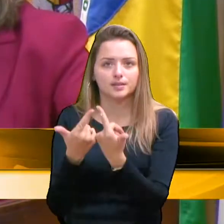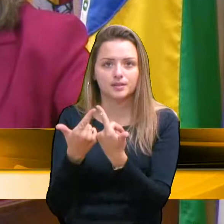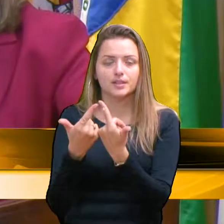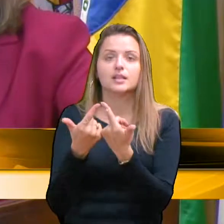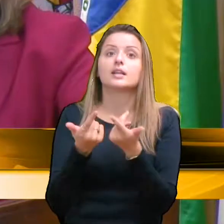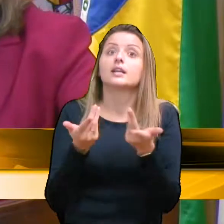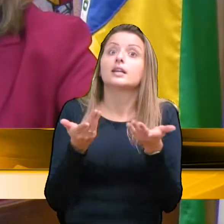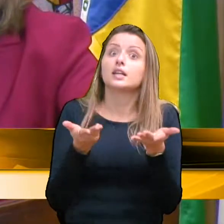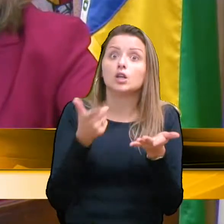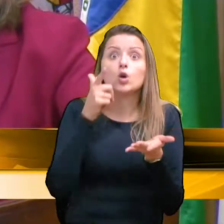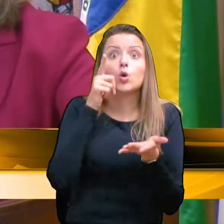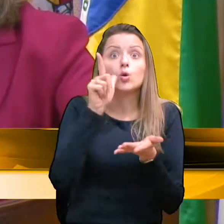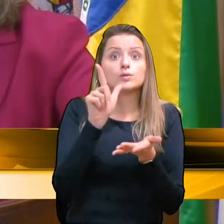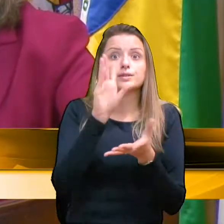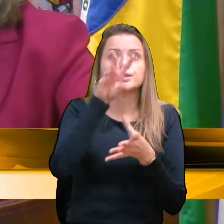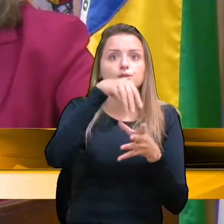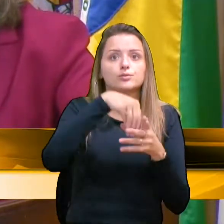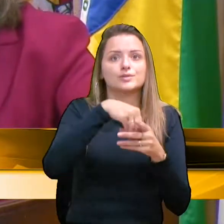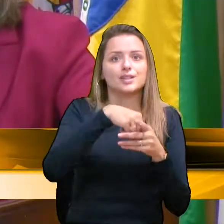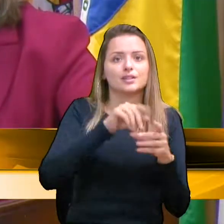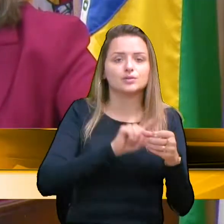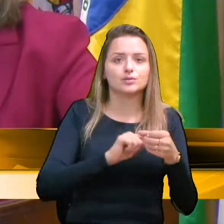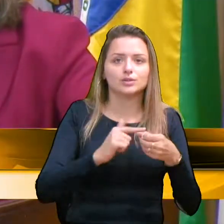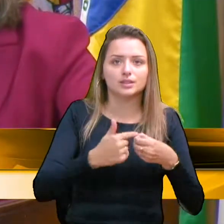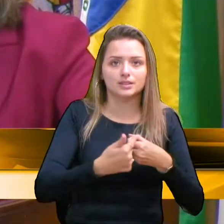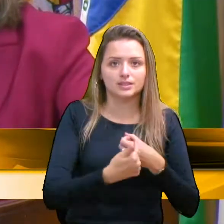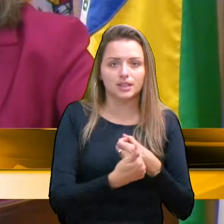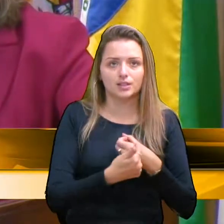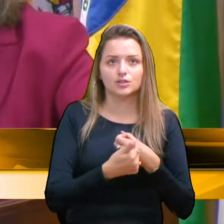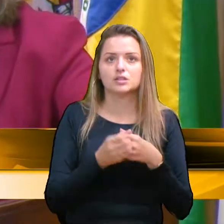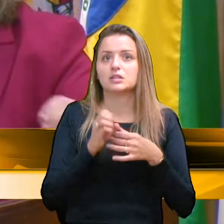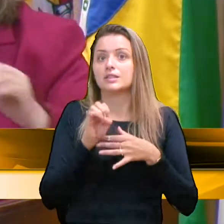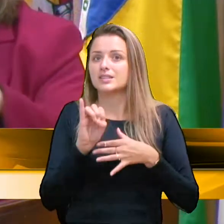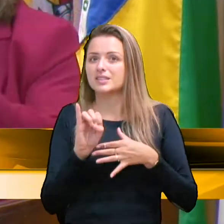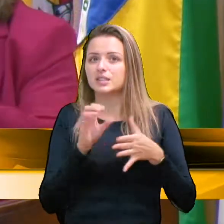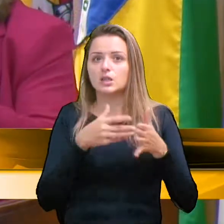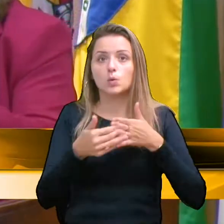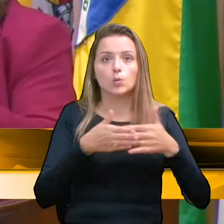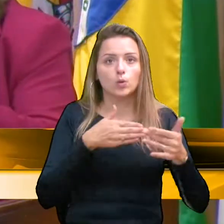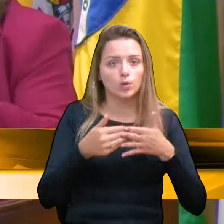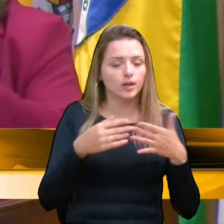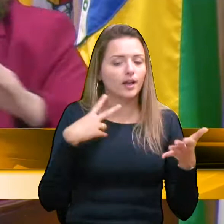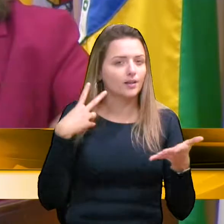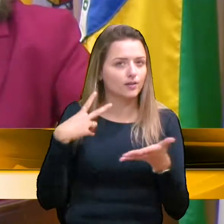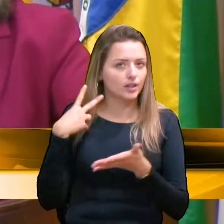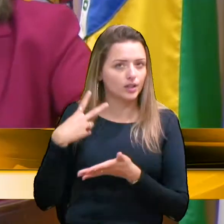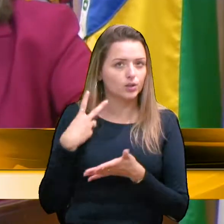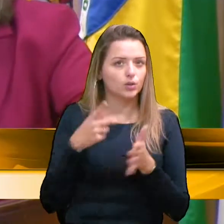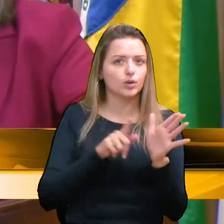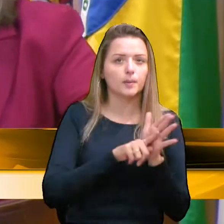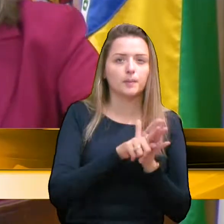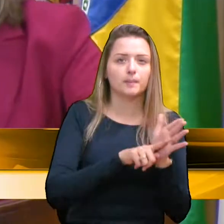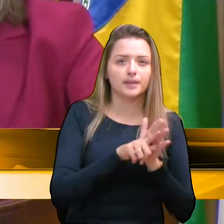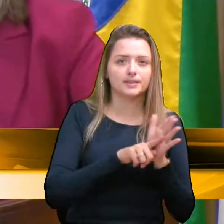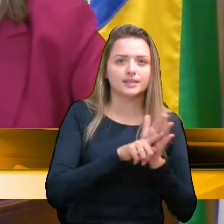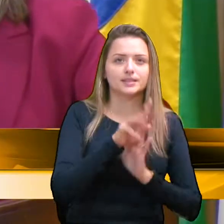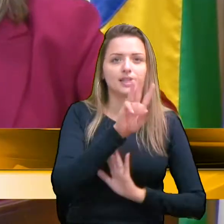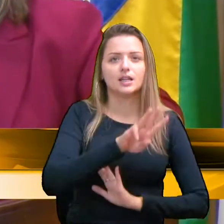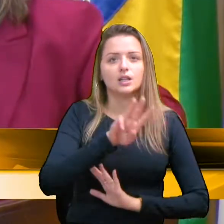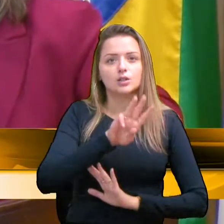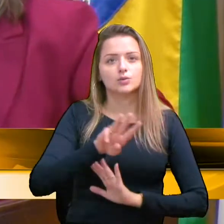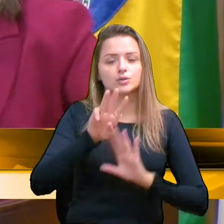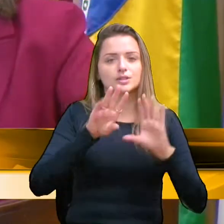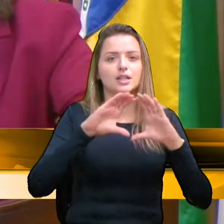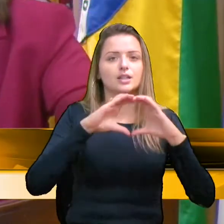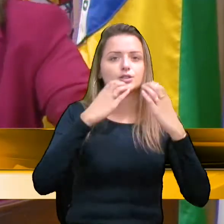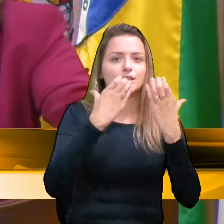e chegou aos municípios. Se qualquer par entrar no site, tanto da Câmara, como do Senado,